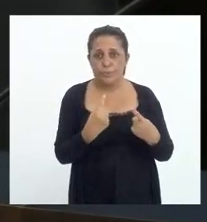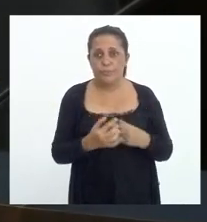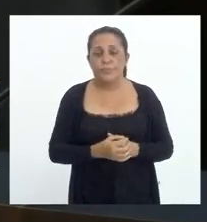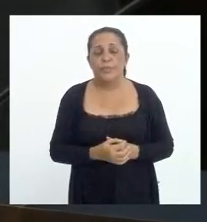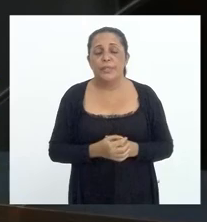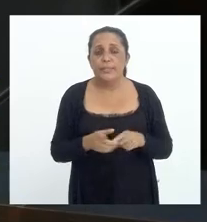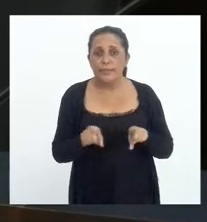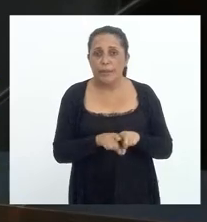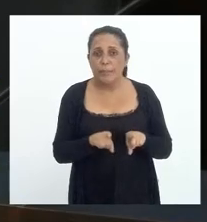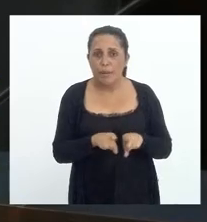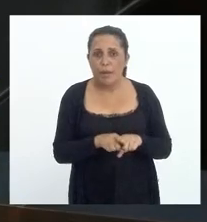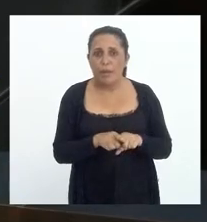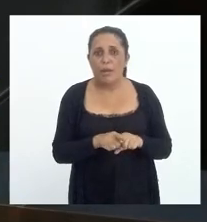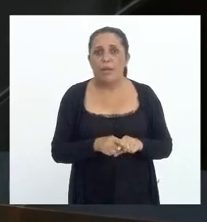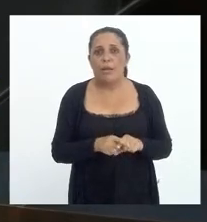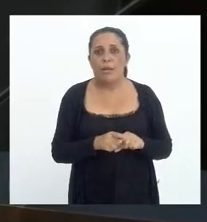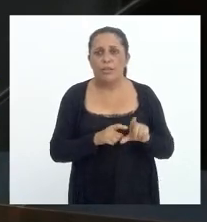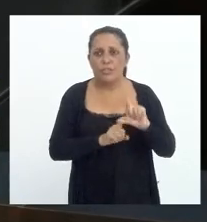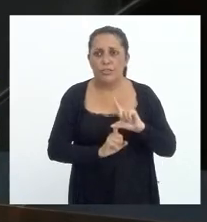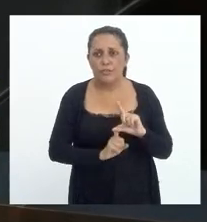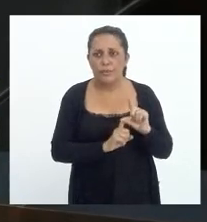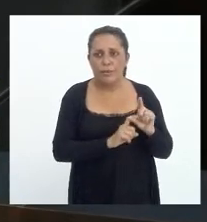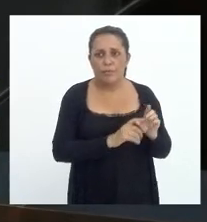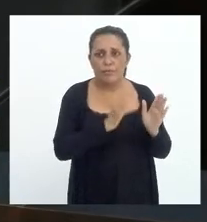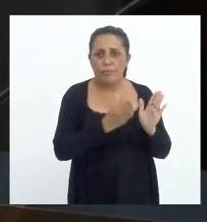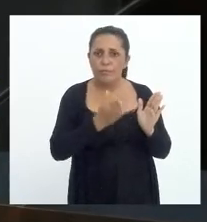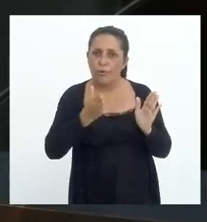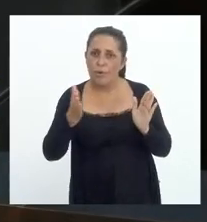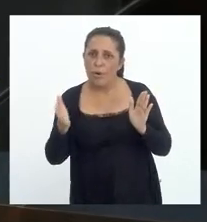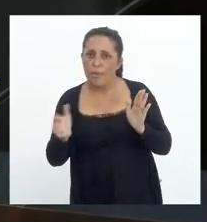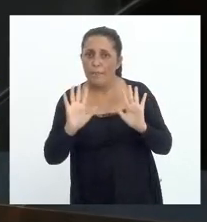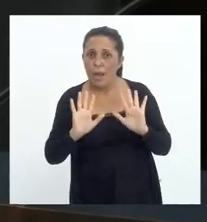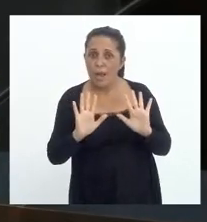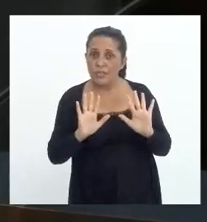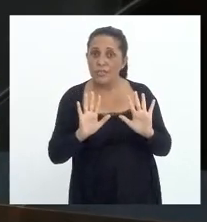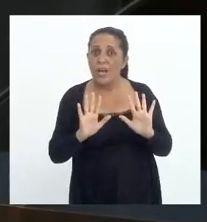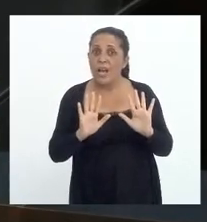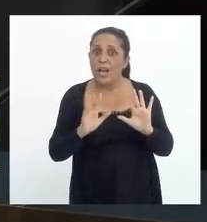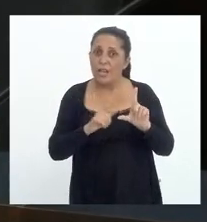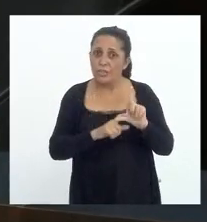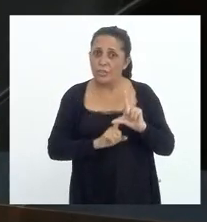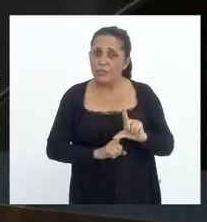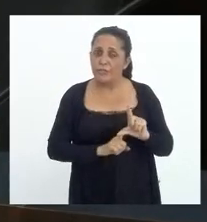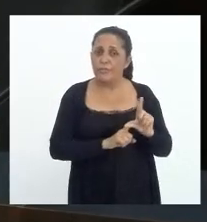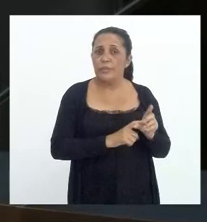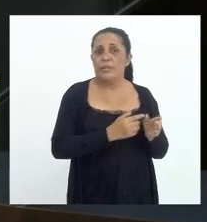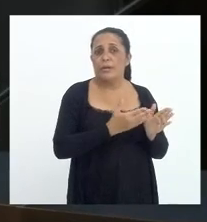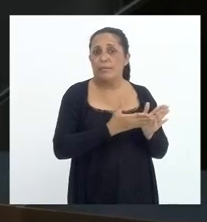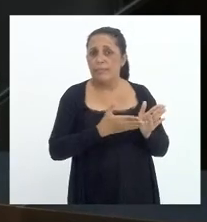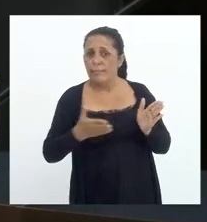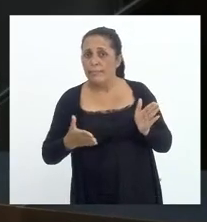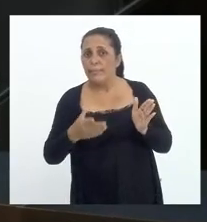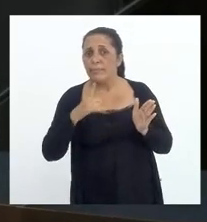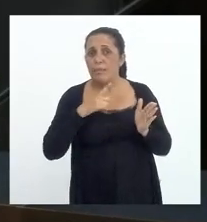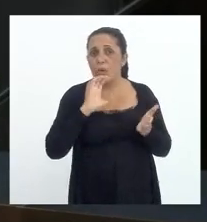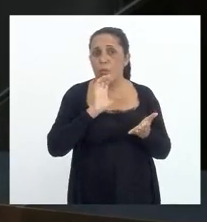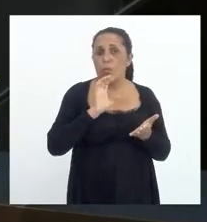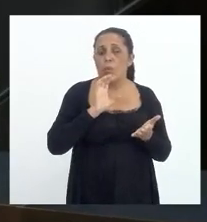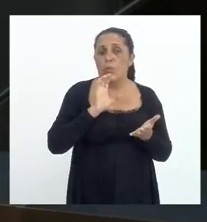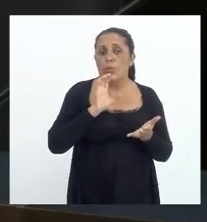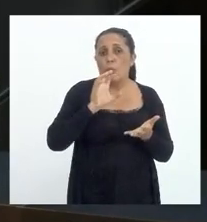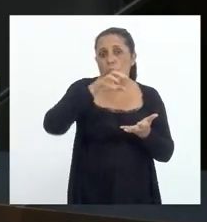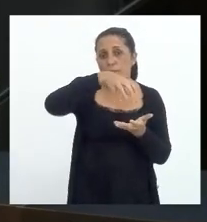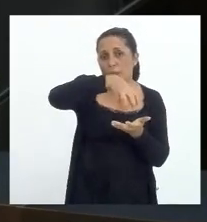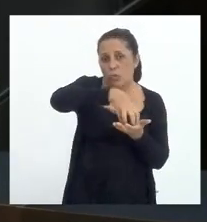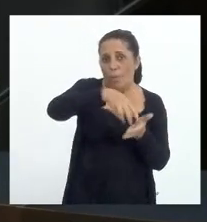da dívida, eu não sei se eu vou fazer em ordem, mas, enfim, a dívida ela é acompanhada, né? Tem um setor específico